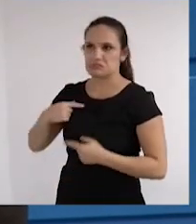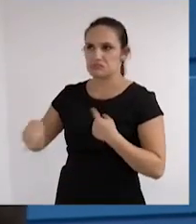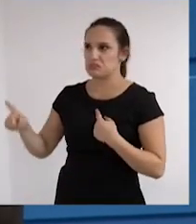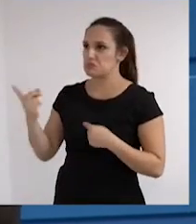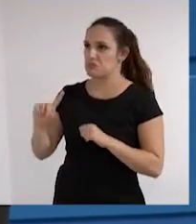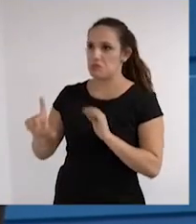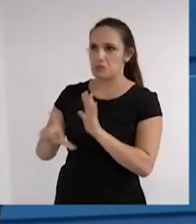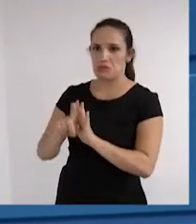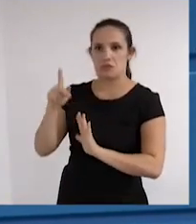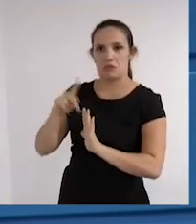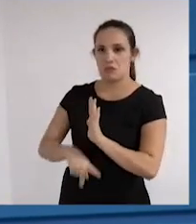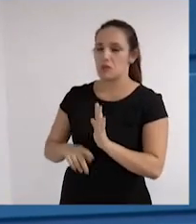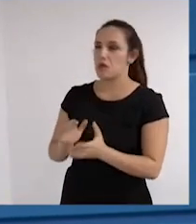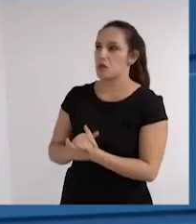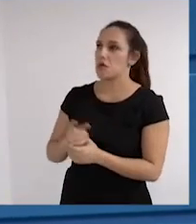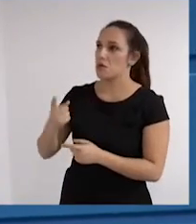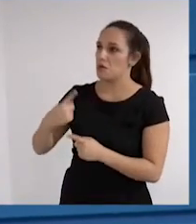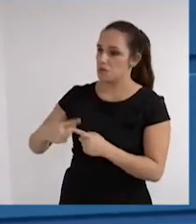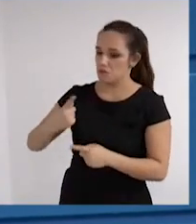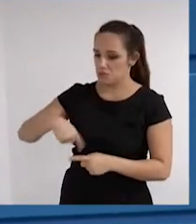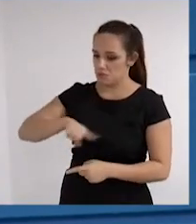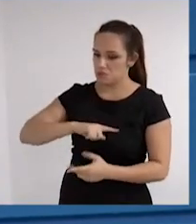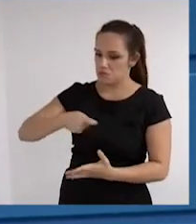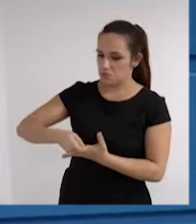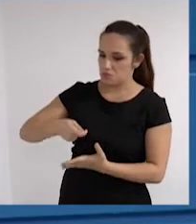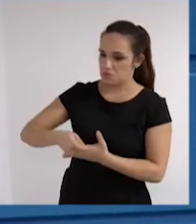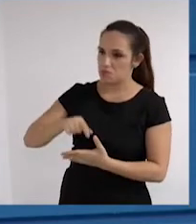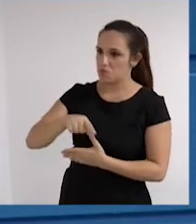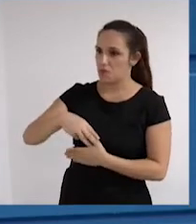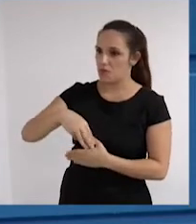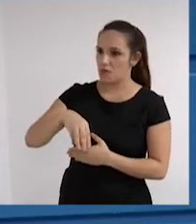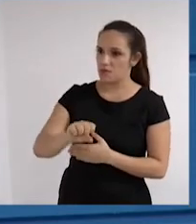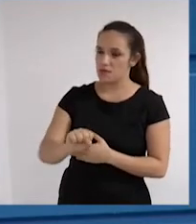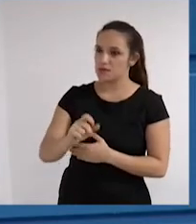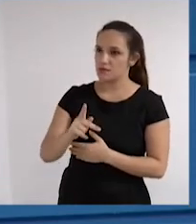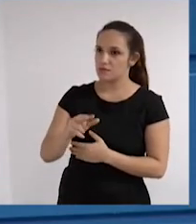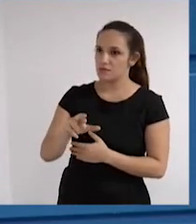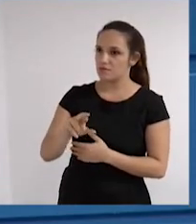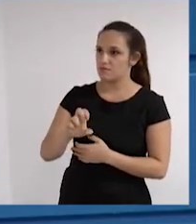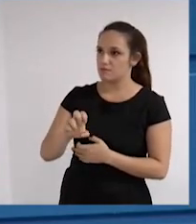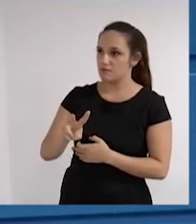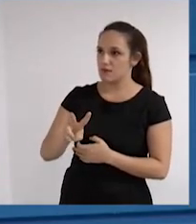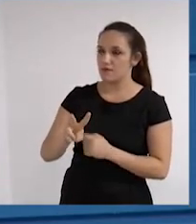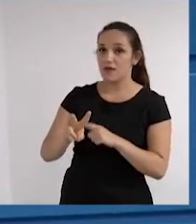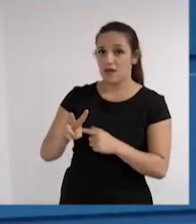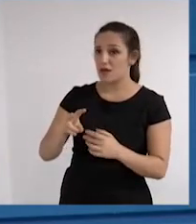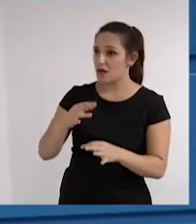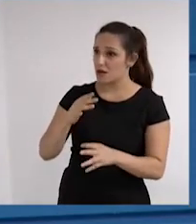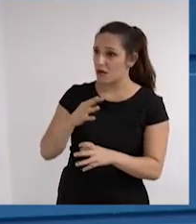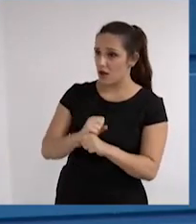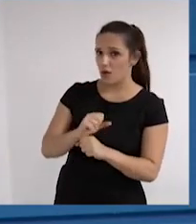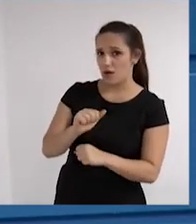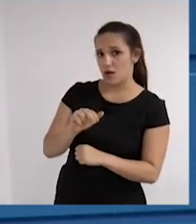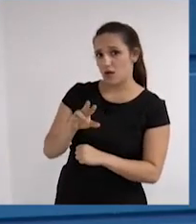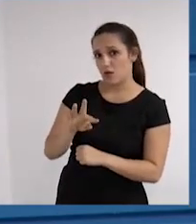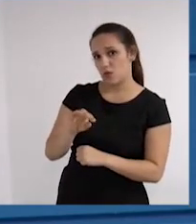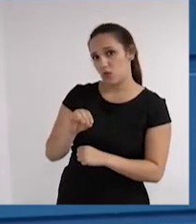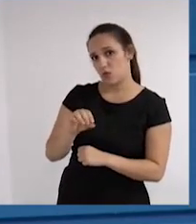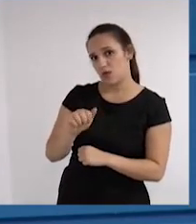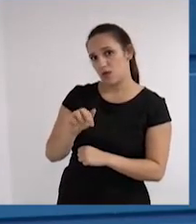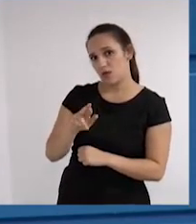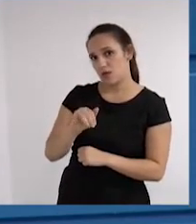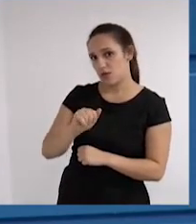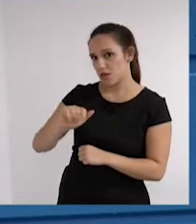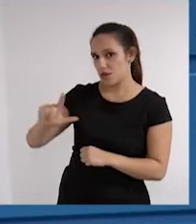projeto, porque nós exigíamos do MS-Prev o cálculo atuarial e a transparência